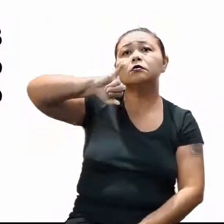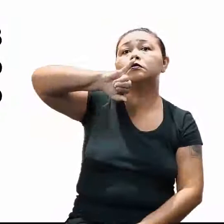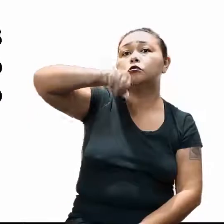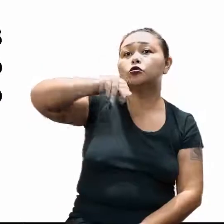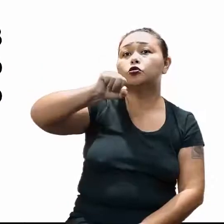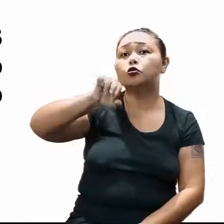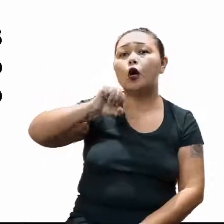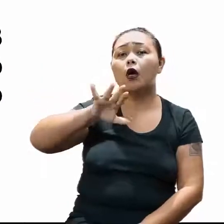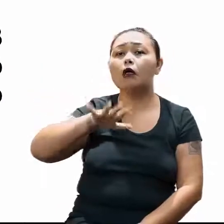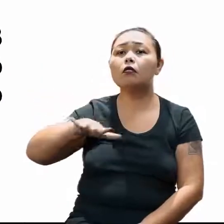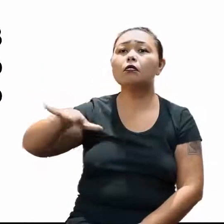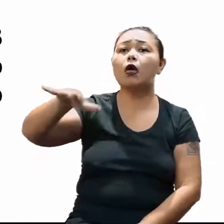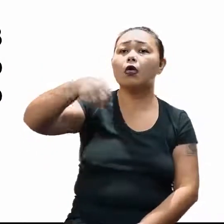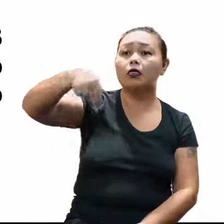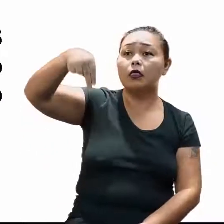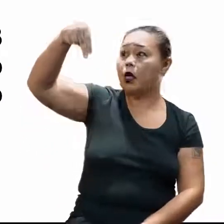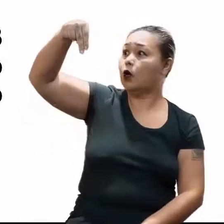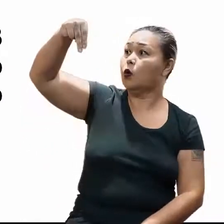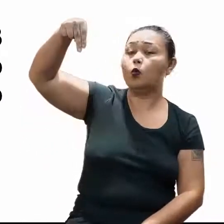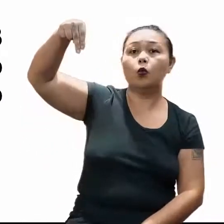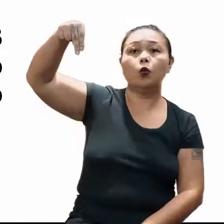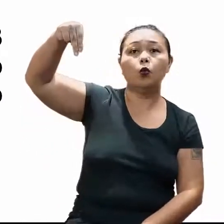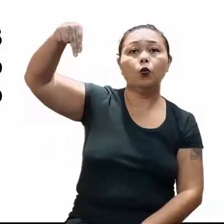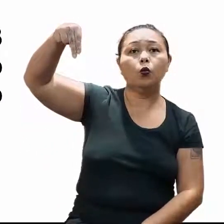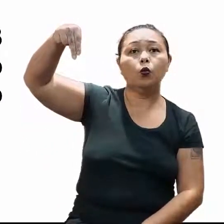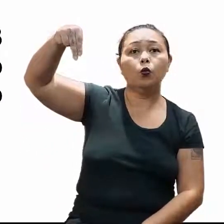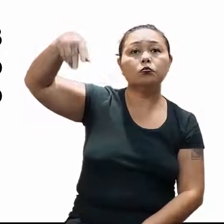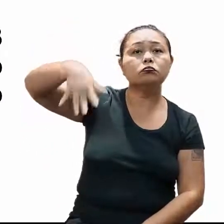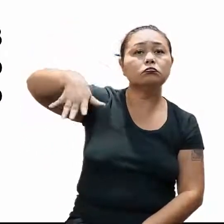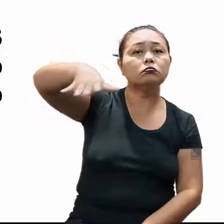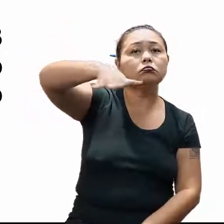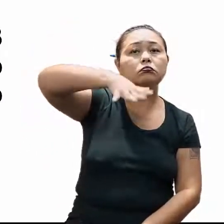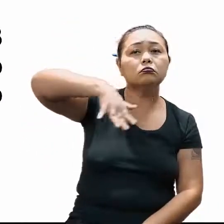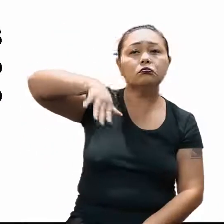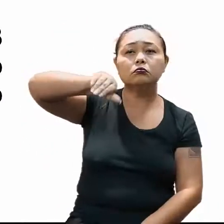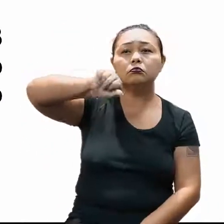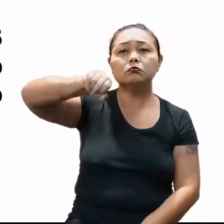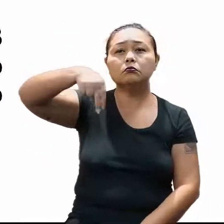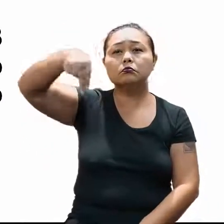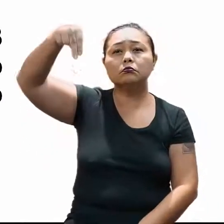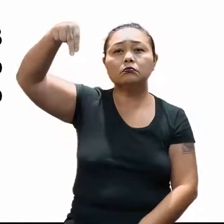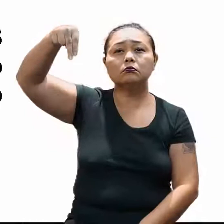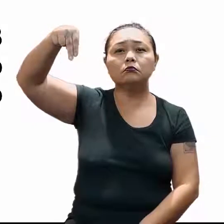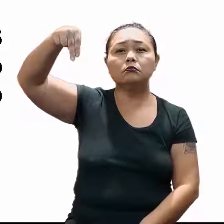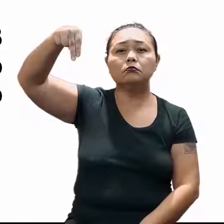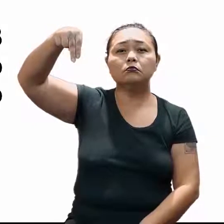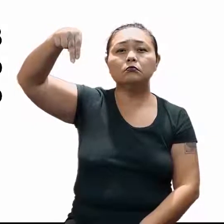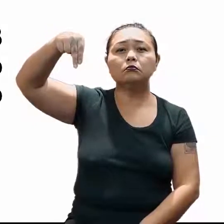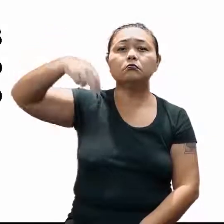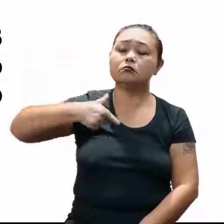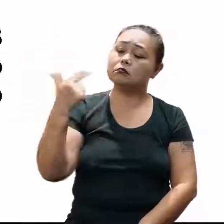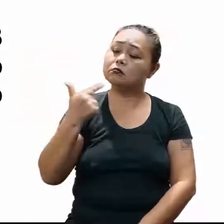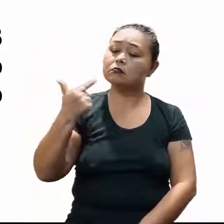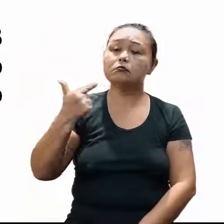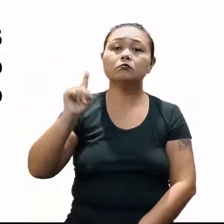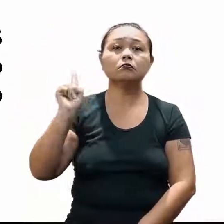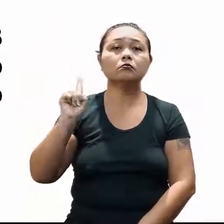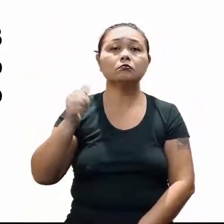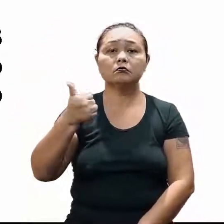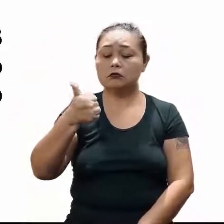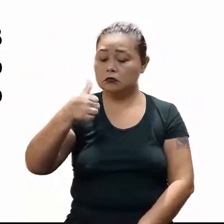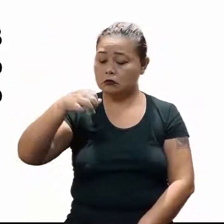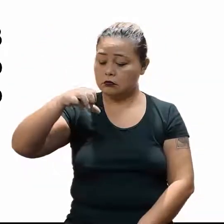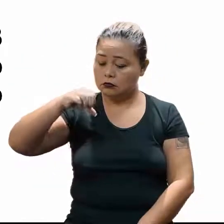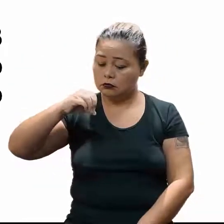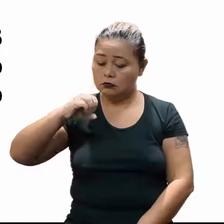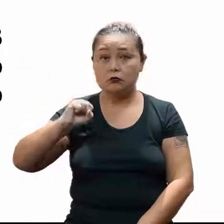Norte. Então, nós estamos aqui, ó, entre o Juruena e a Serra do Norte, nós temos essa segunda expedição que vai ser em